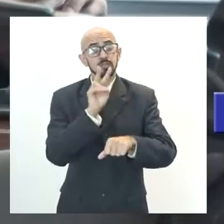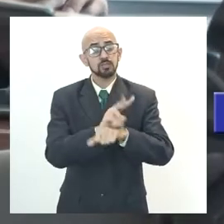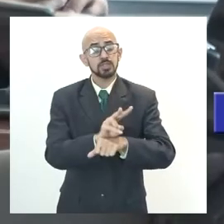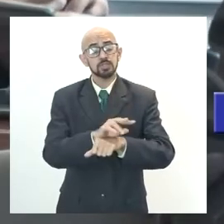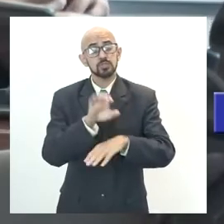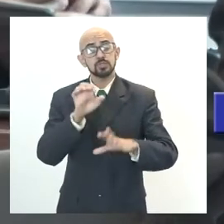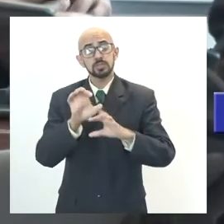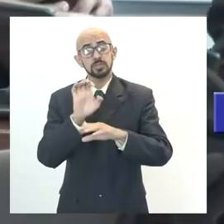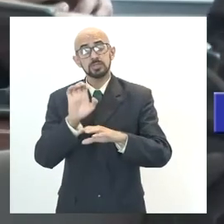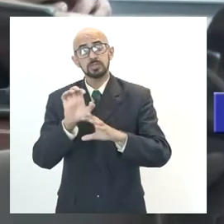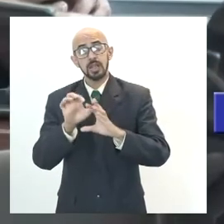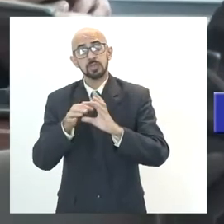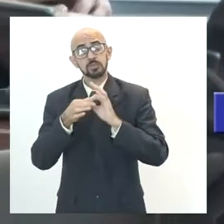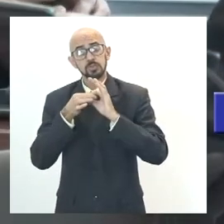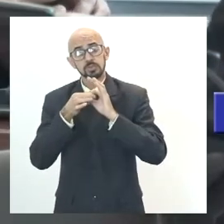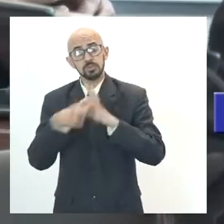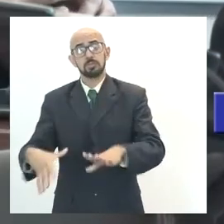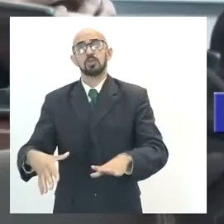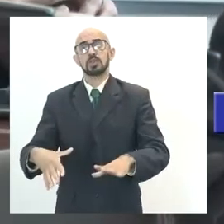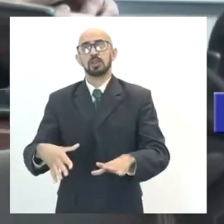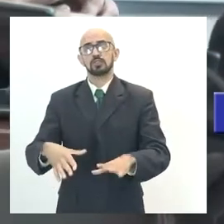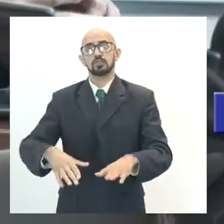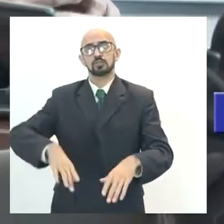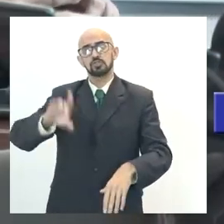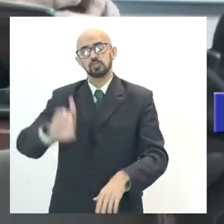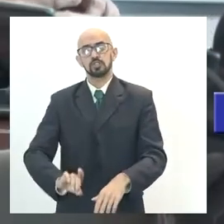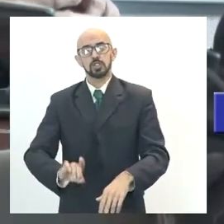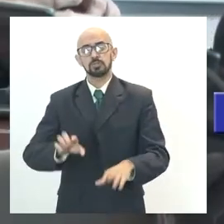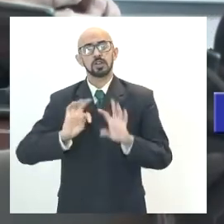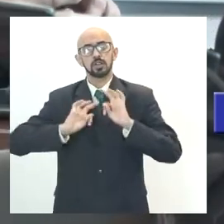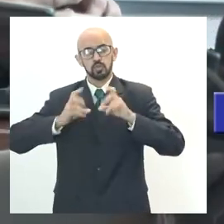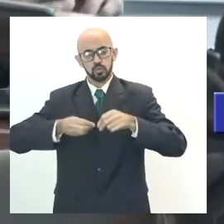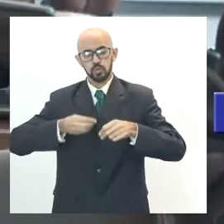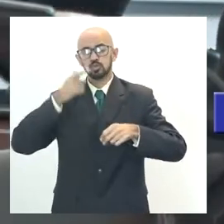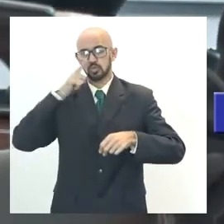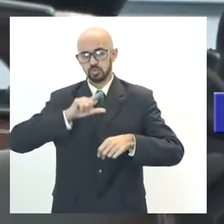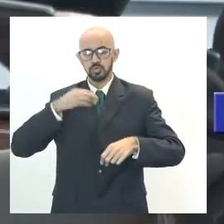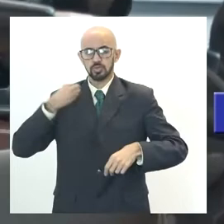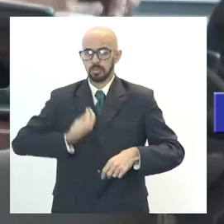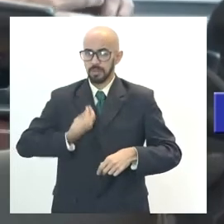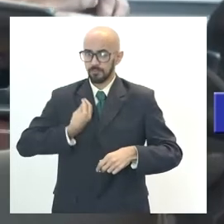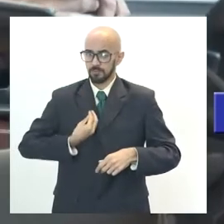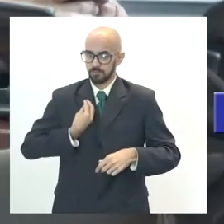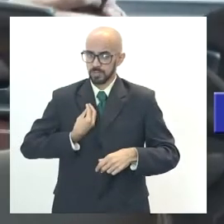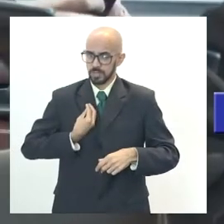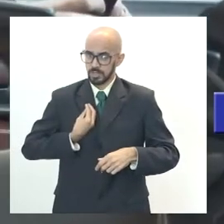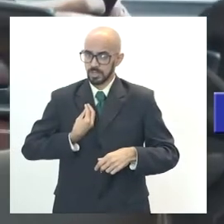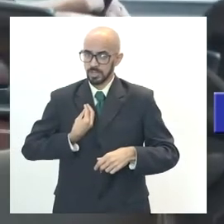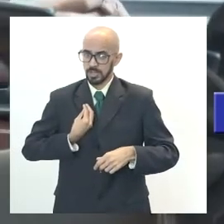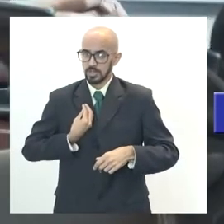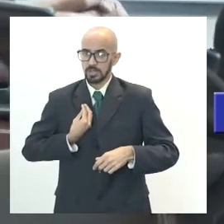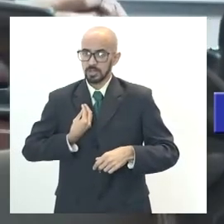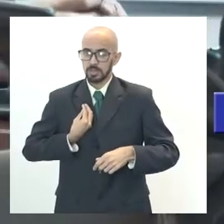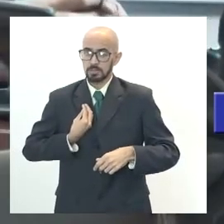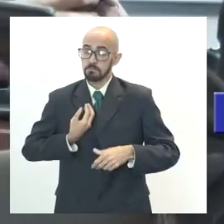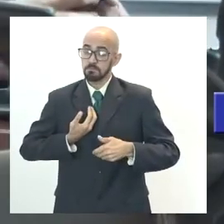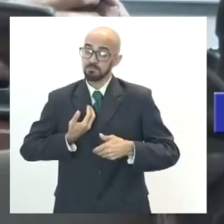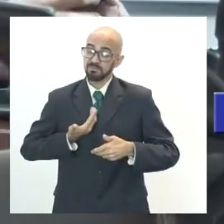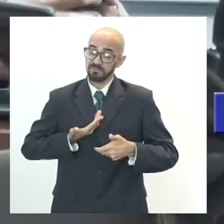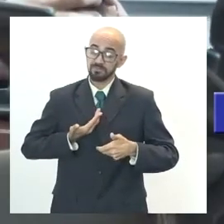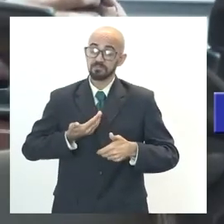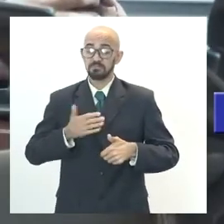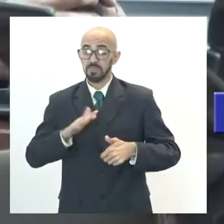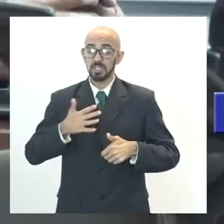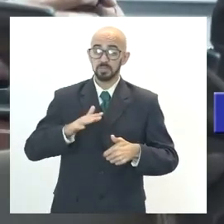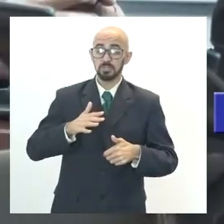de direito que garante a dignidade para que todos e todas possa ter uma vida plena ou perto daquilo que seria